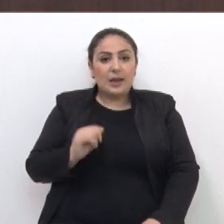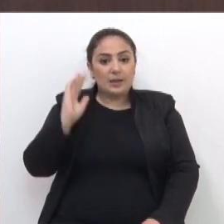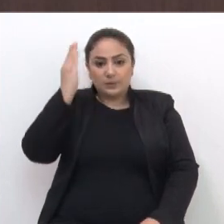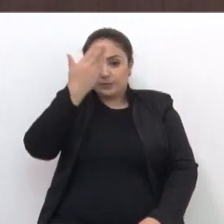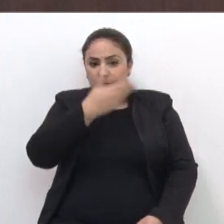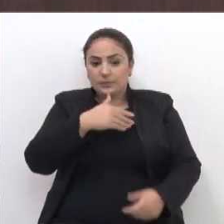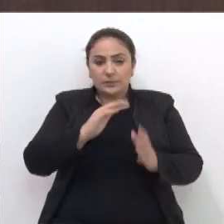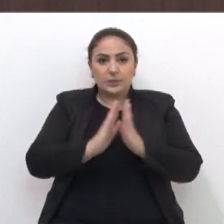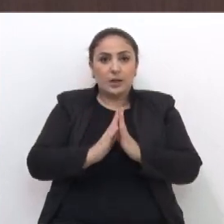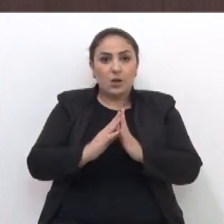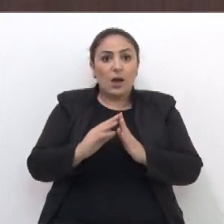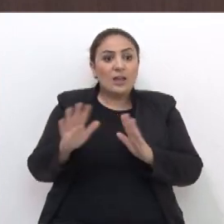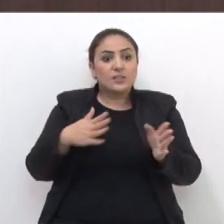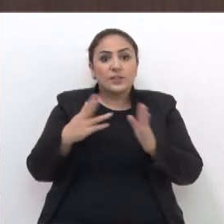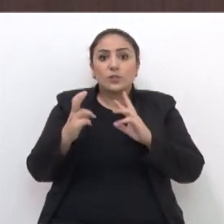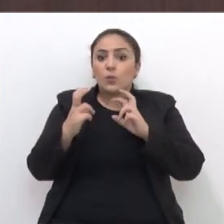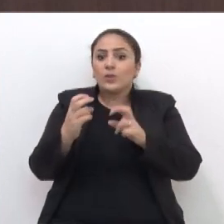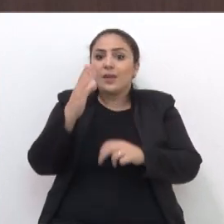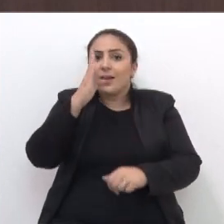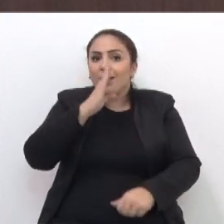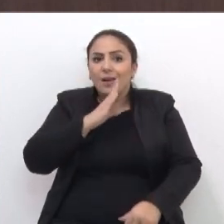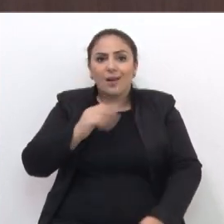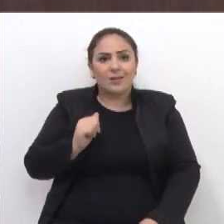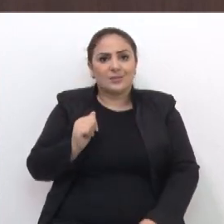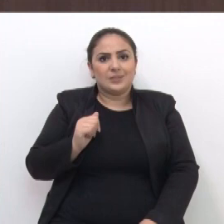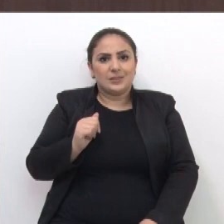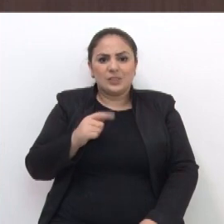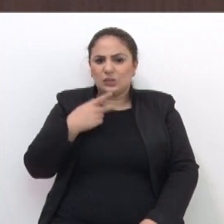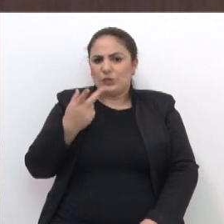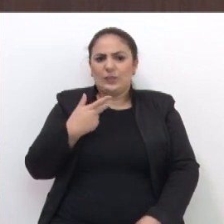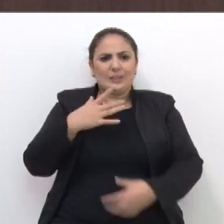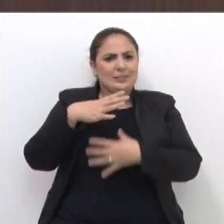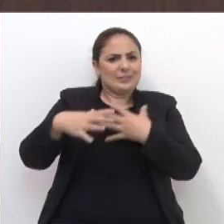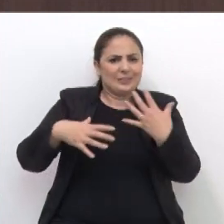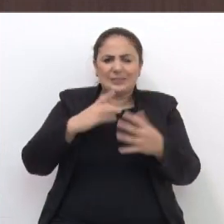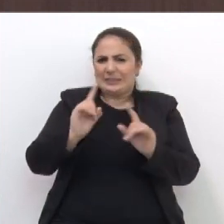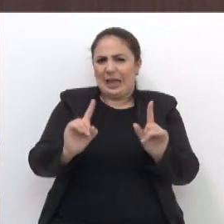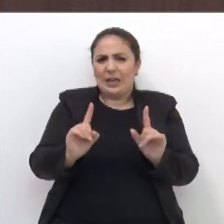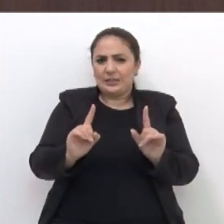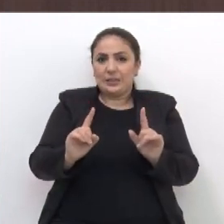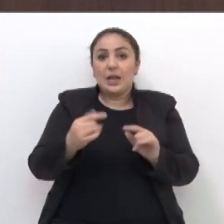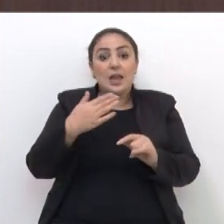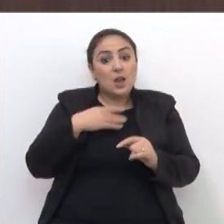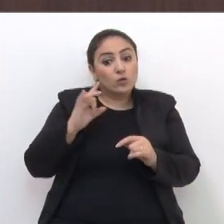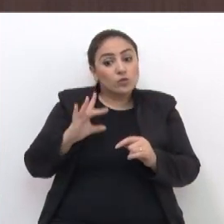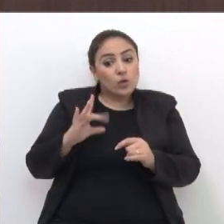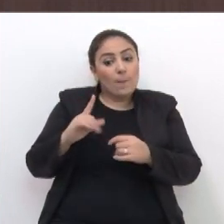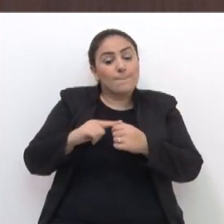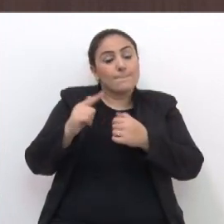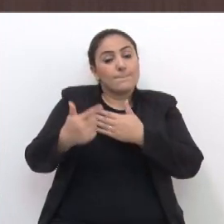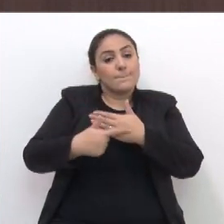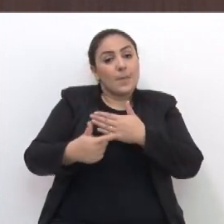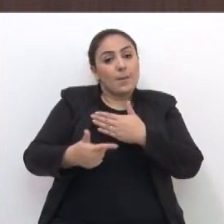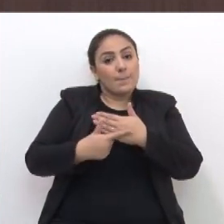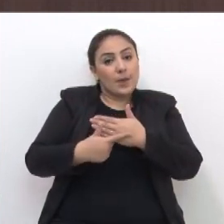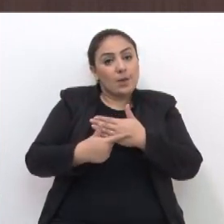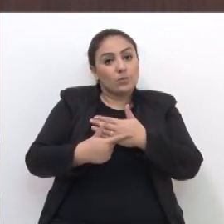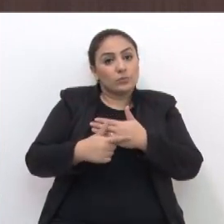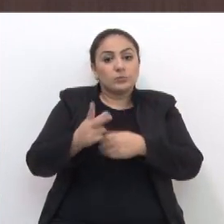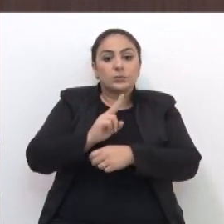até gratuito, gente. Então eu não estou aqui fazendo demagogia, estou exercendo o meu papel de